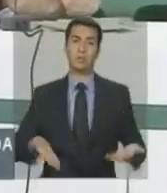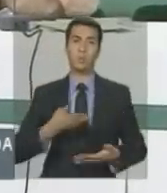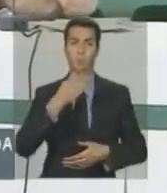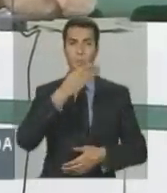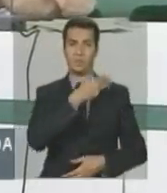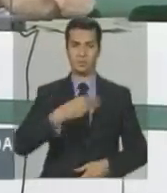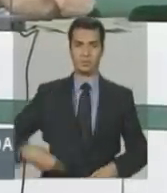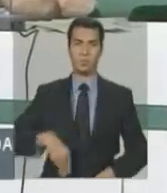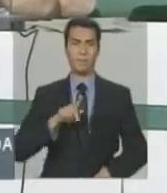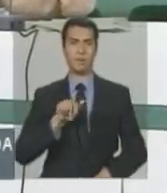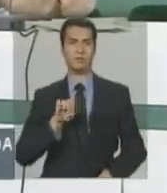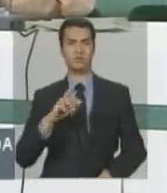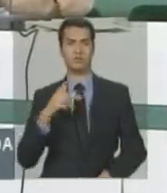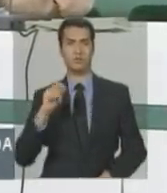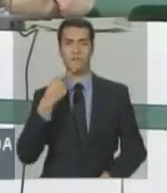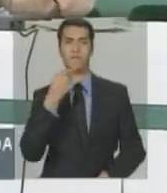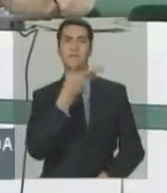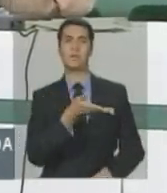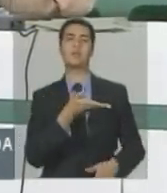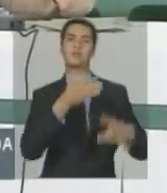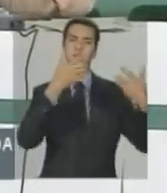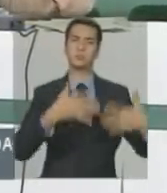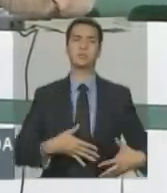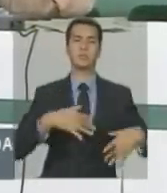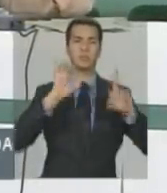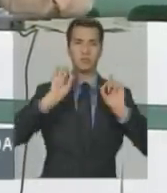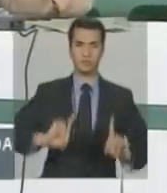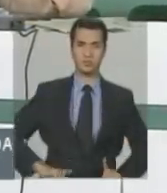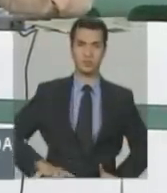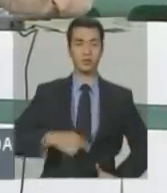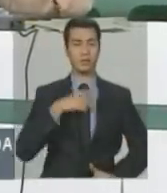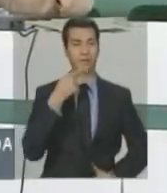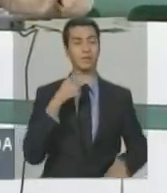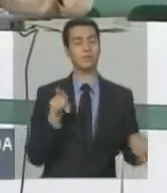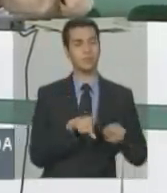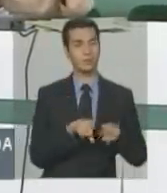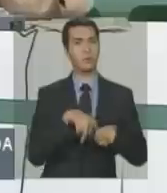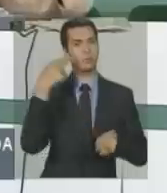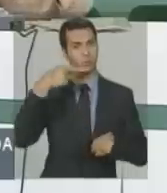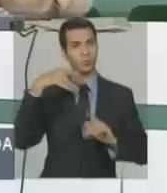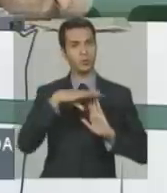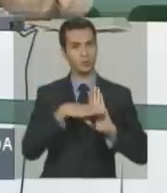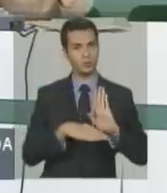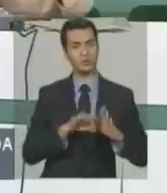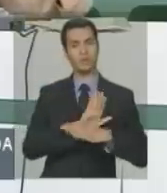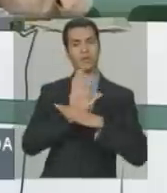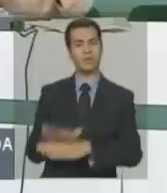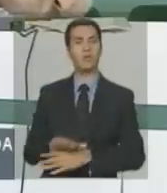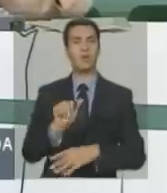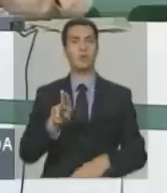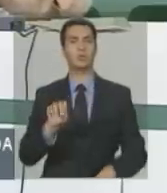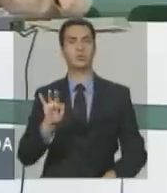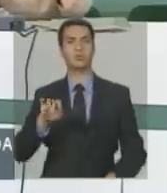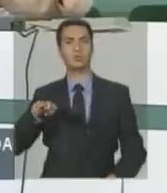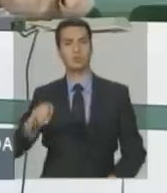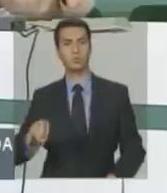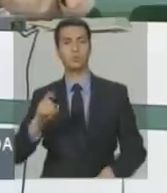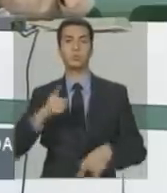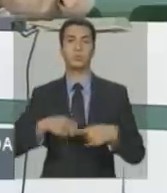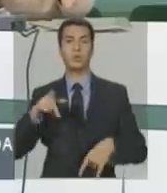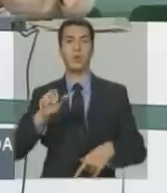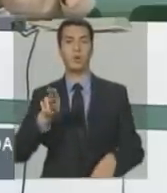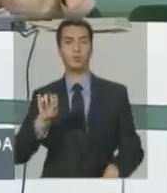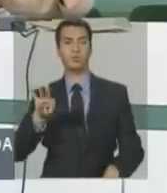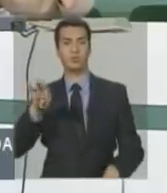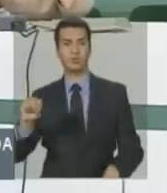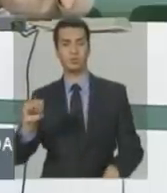pessoa com deficiência ele demonstra que as políticas serão voltadas também aos autistas ainda que a condição de autismo não seja Idêntica a uma